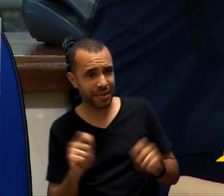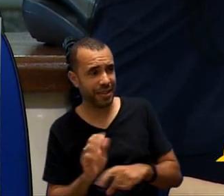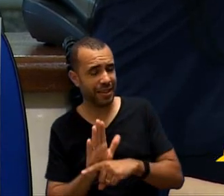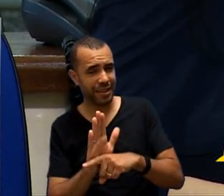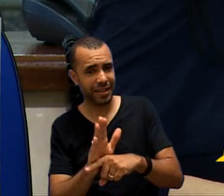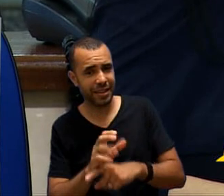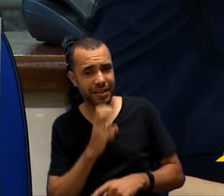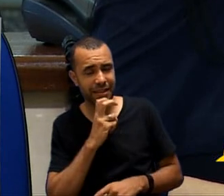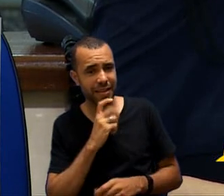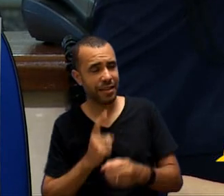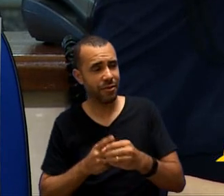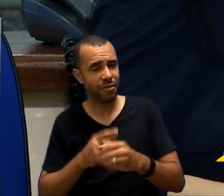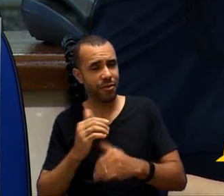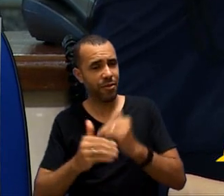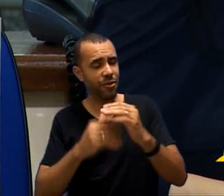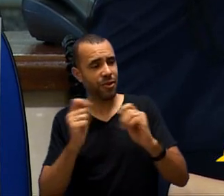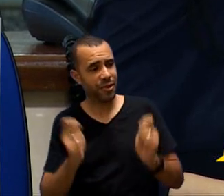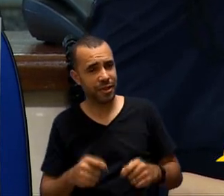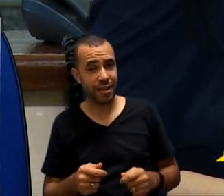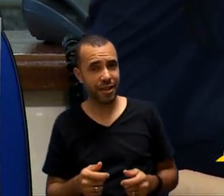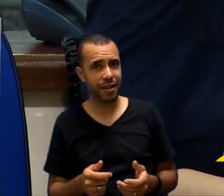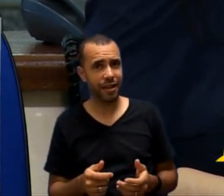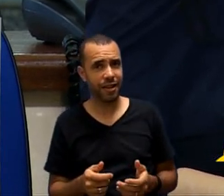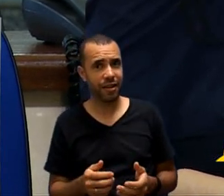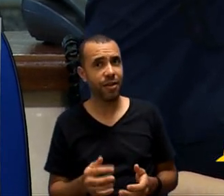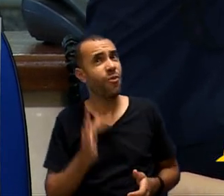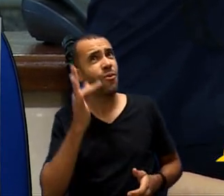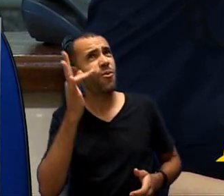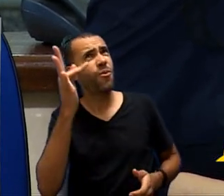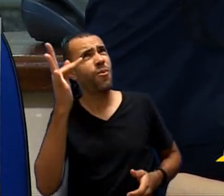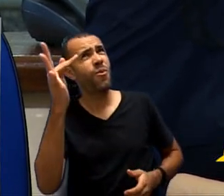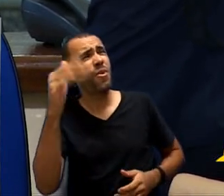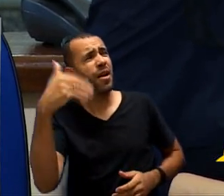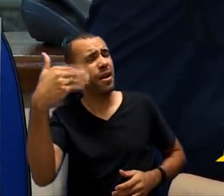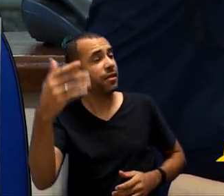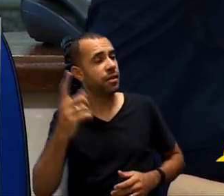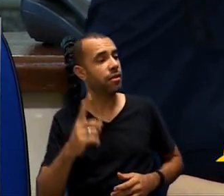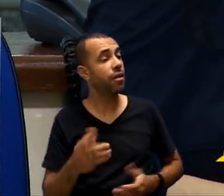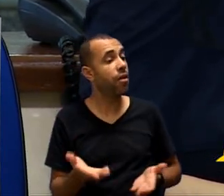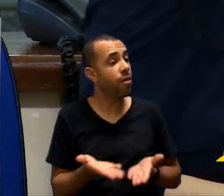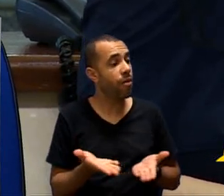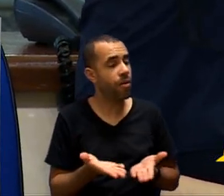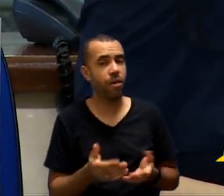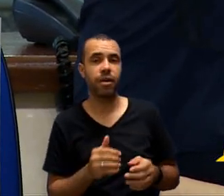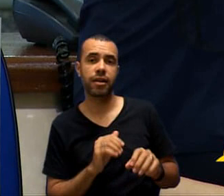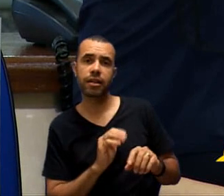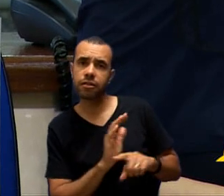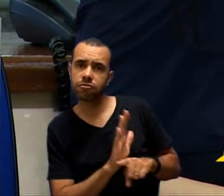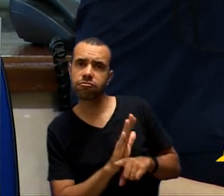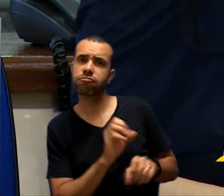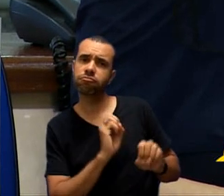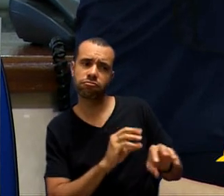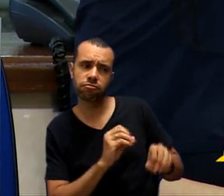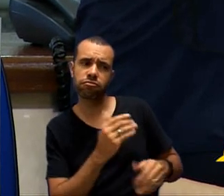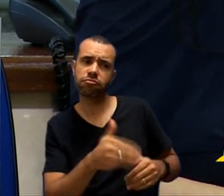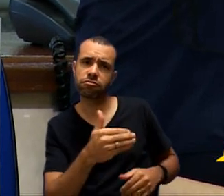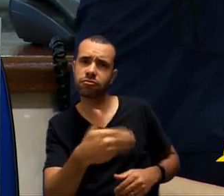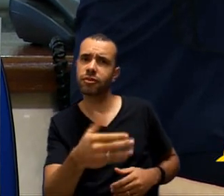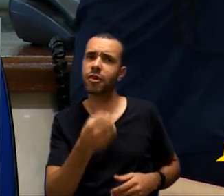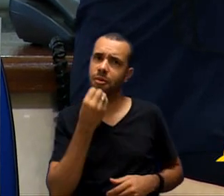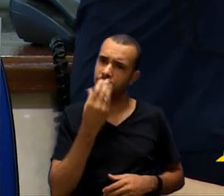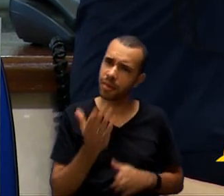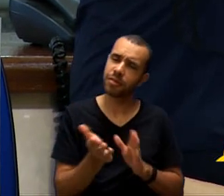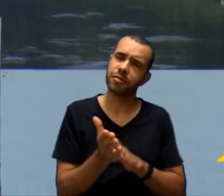cidade, por eles. Não no futuro, mas hoje. Como a gente disse, a gente não quer vocês no futuro, não. A gente quer vocês hoje, fazendo o